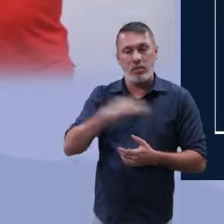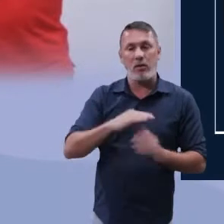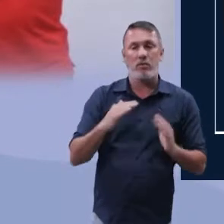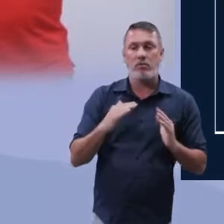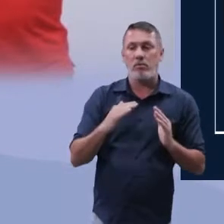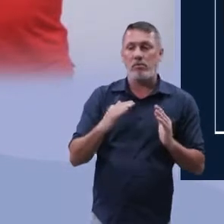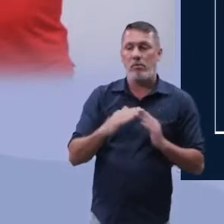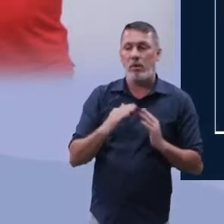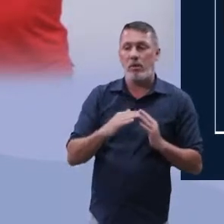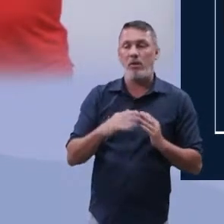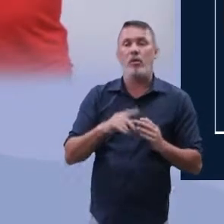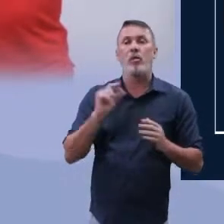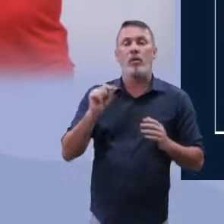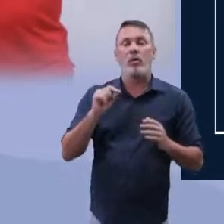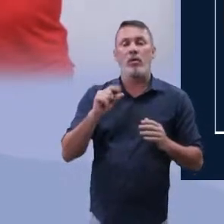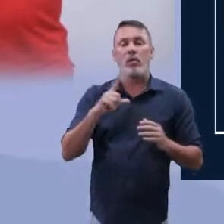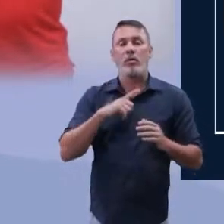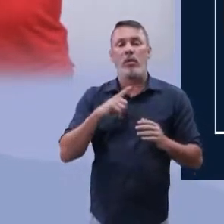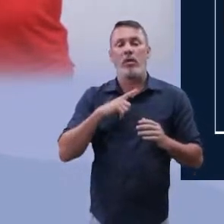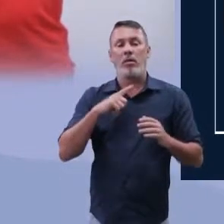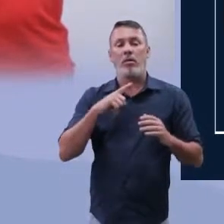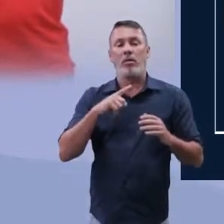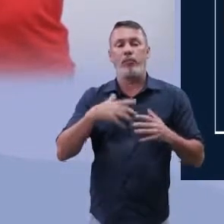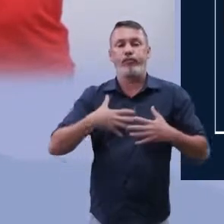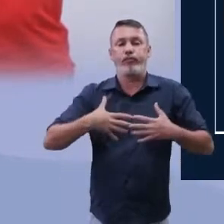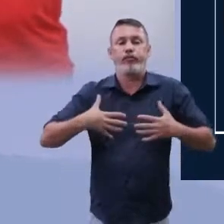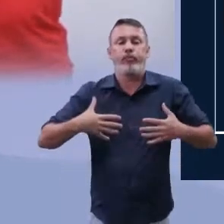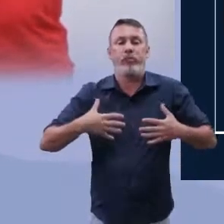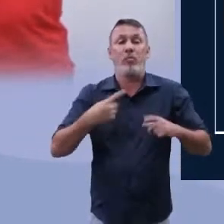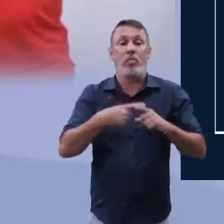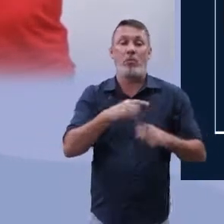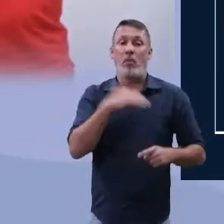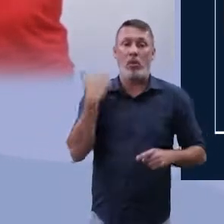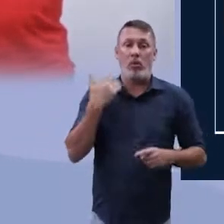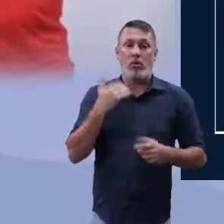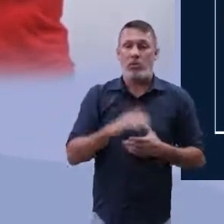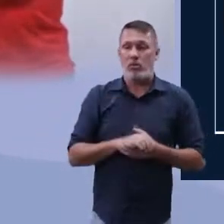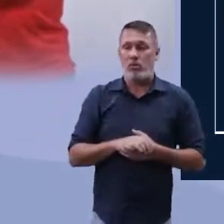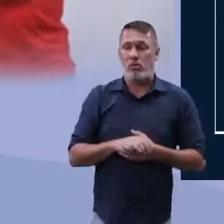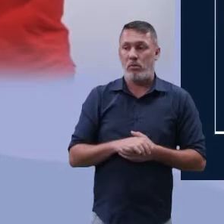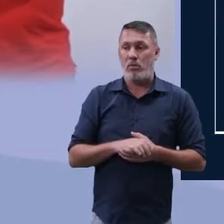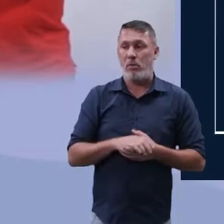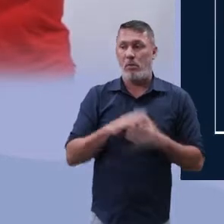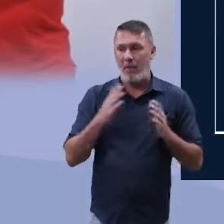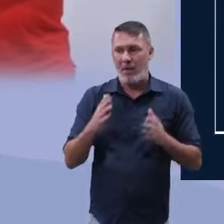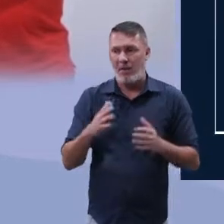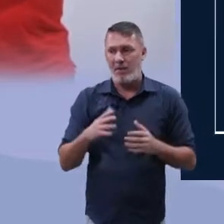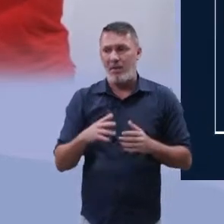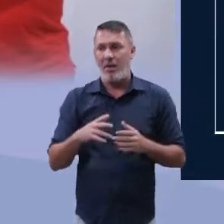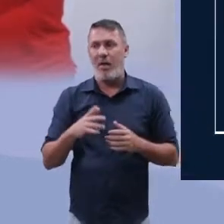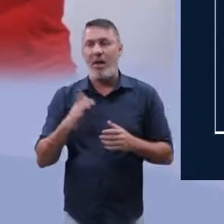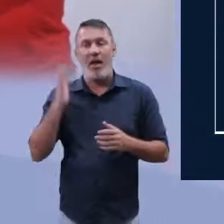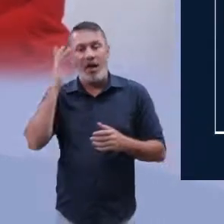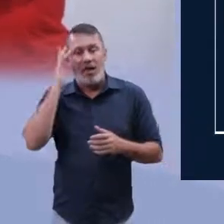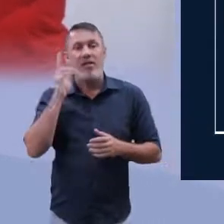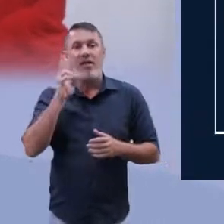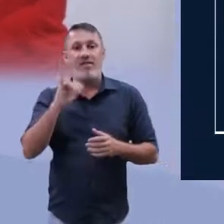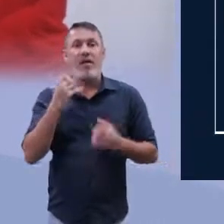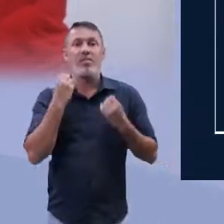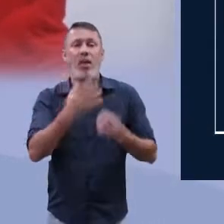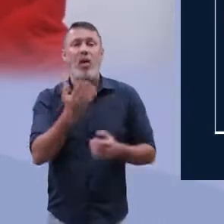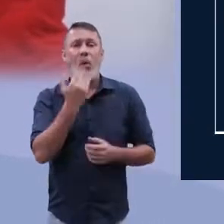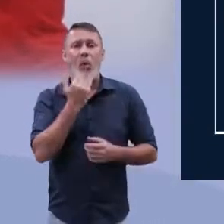it, né? Que na verdade é empalhar, é enchê-lo, né? Porque teoricamente ele está morto. Só que o Calvin entendeu esse de encher de